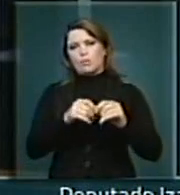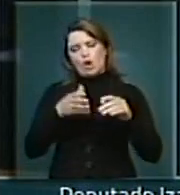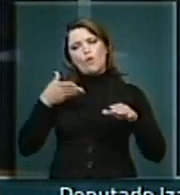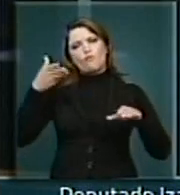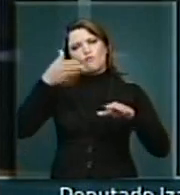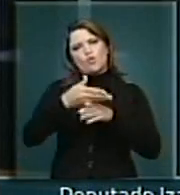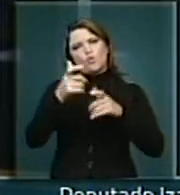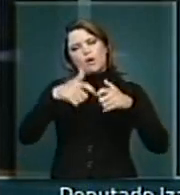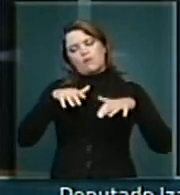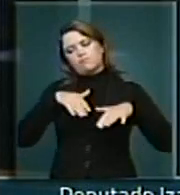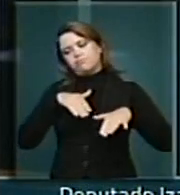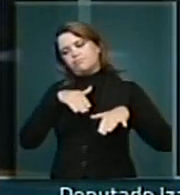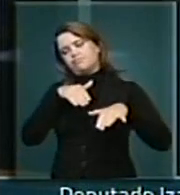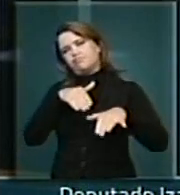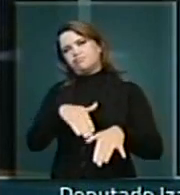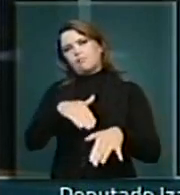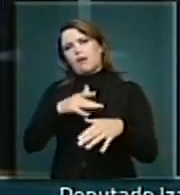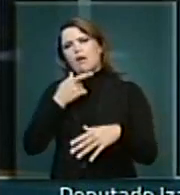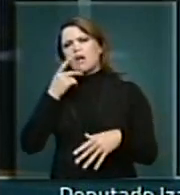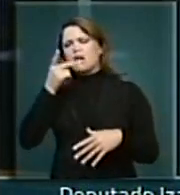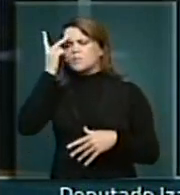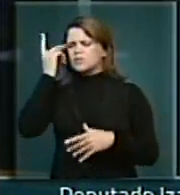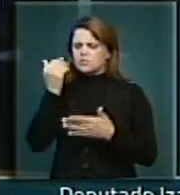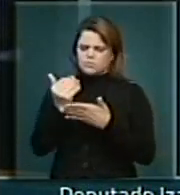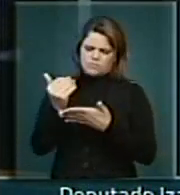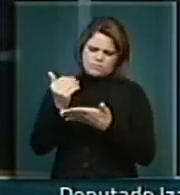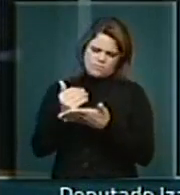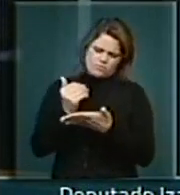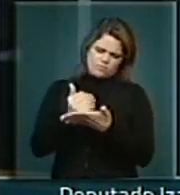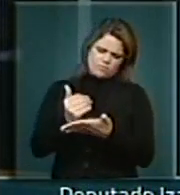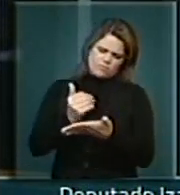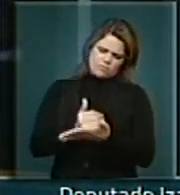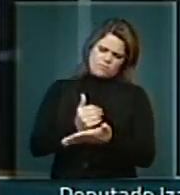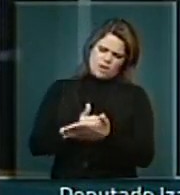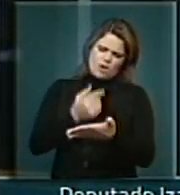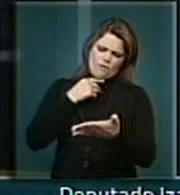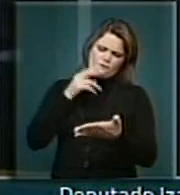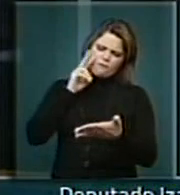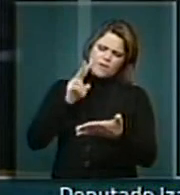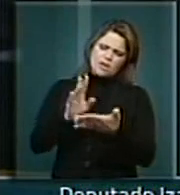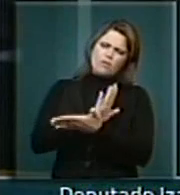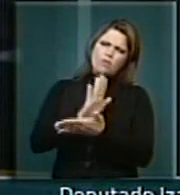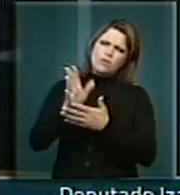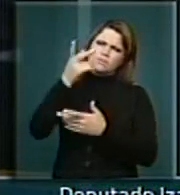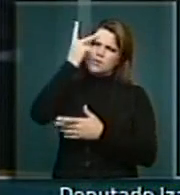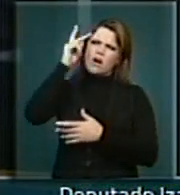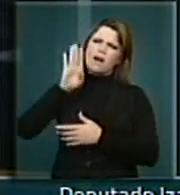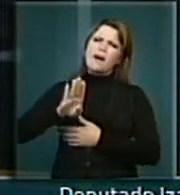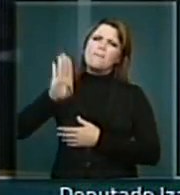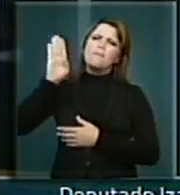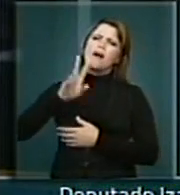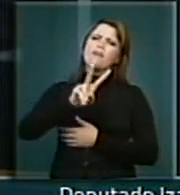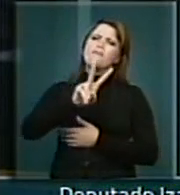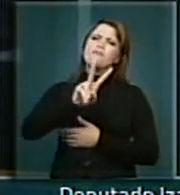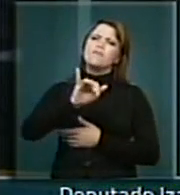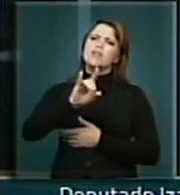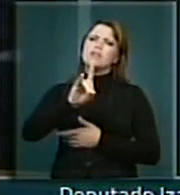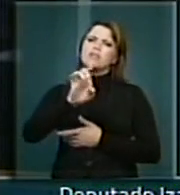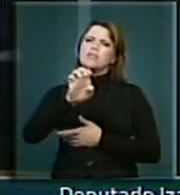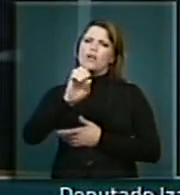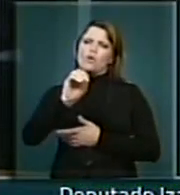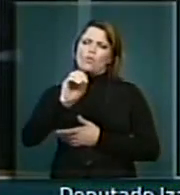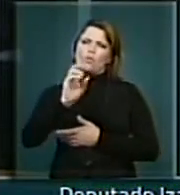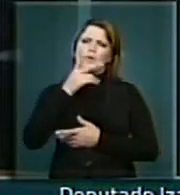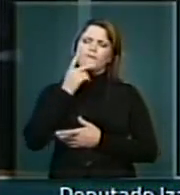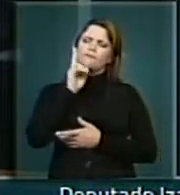Assembleia, eu fui revendo alguns vídeos, algumas promessas de campanha, e eu não